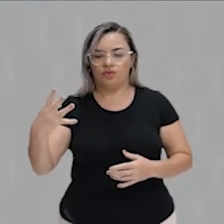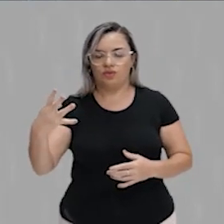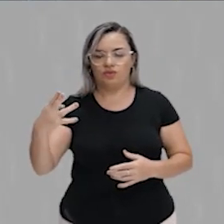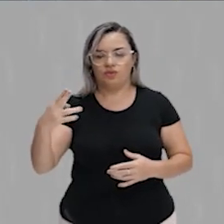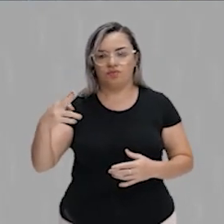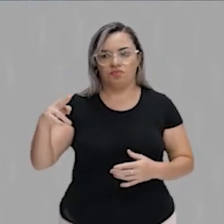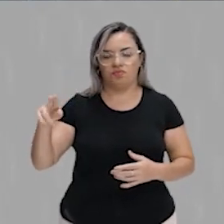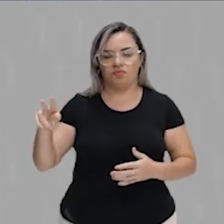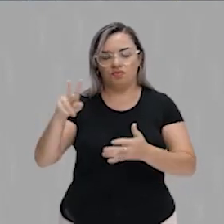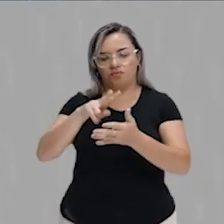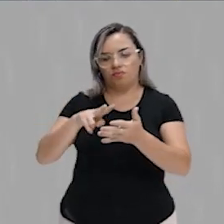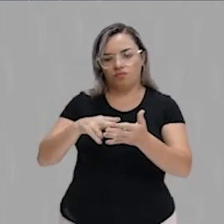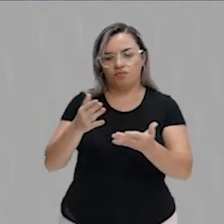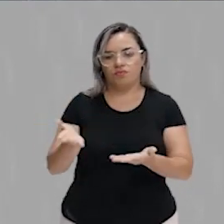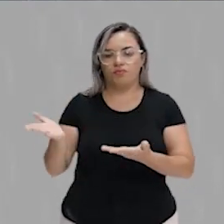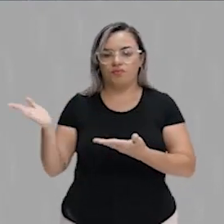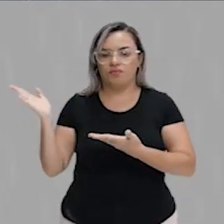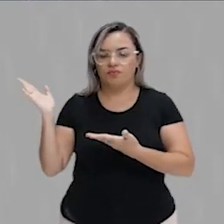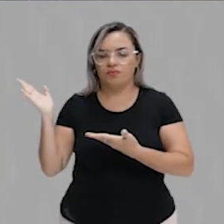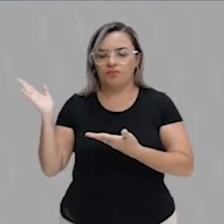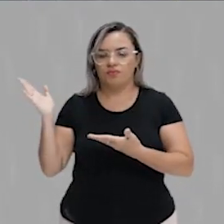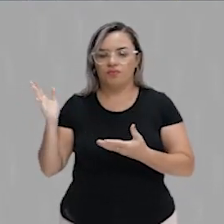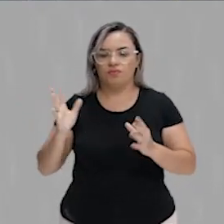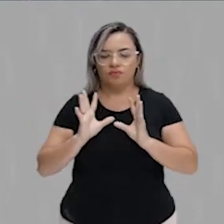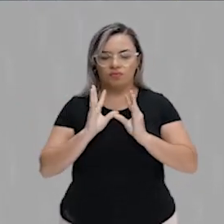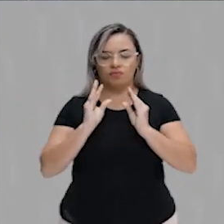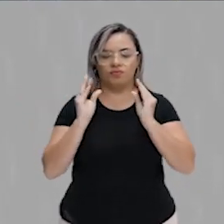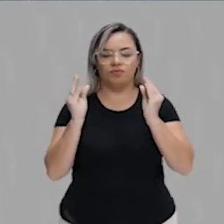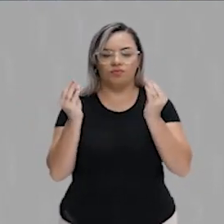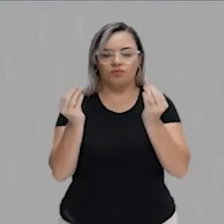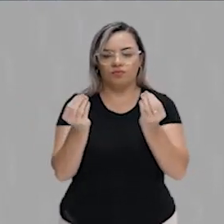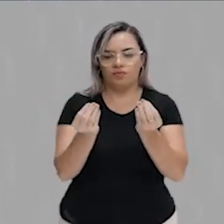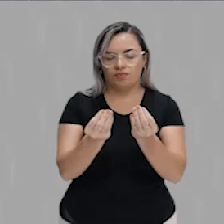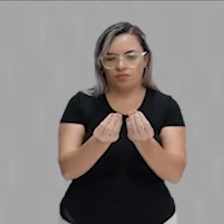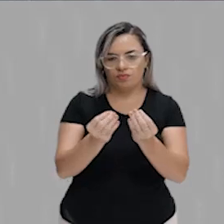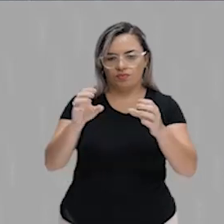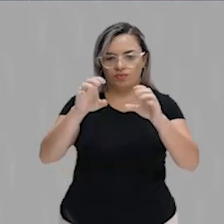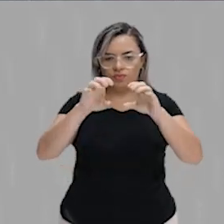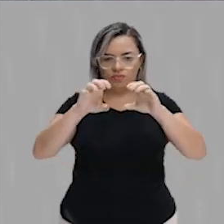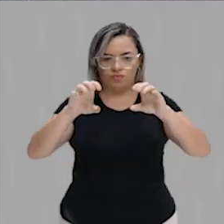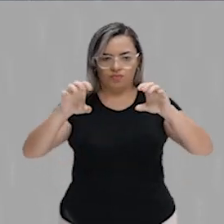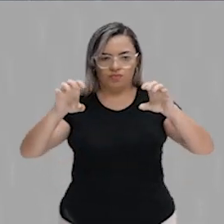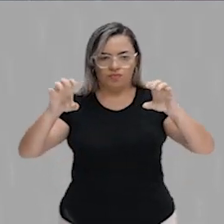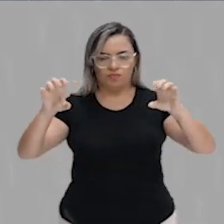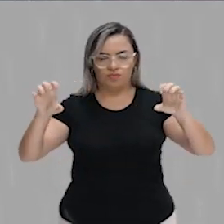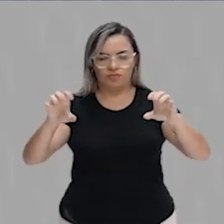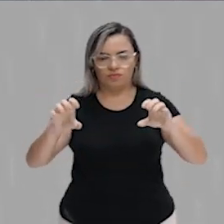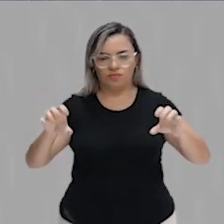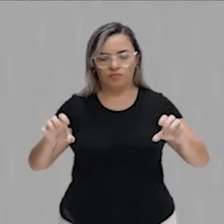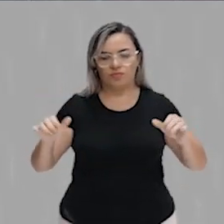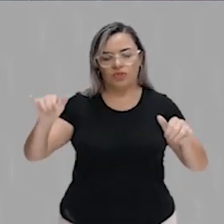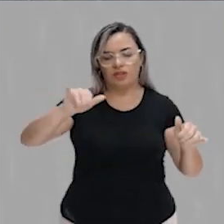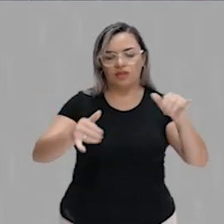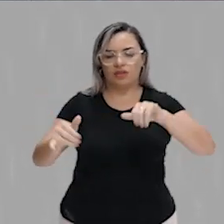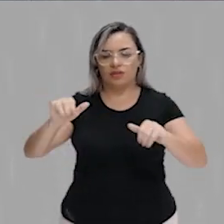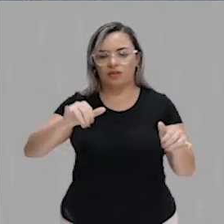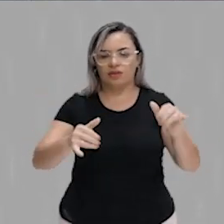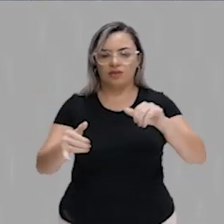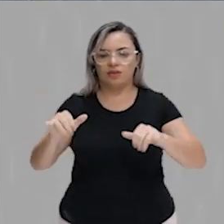diclorofenoxiacético. É uma substância que você pode até fazer ali a fórmula estrutural, né, na química orgânica. Ele pode ser